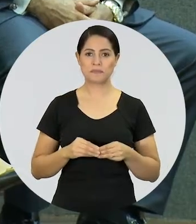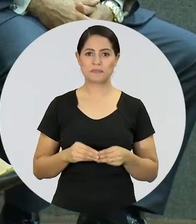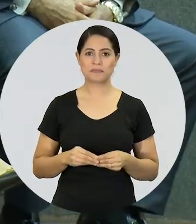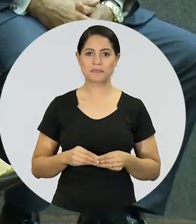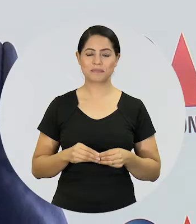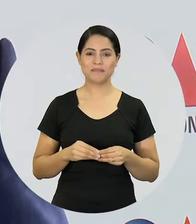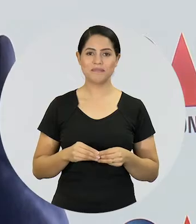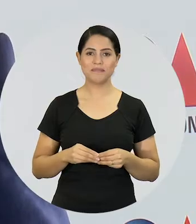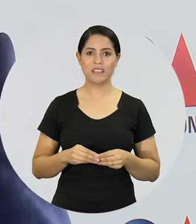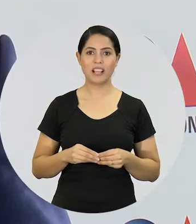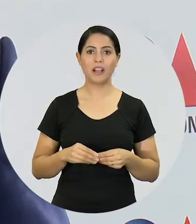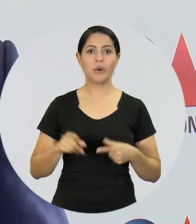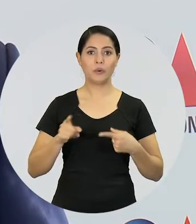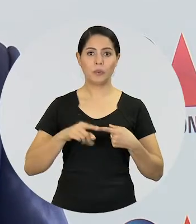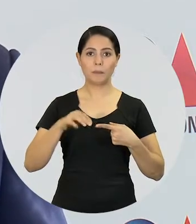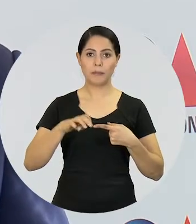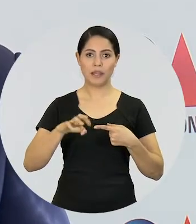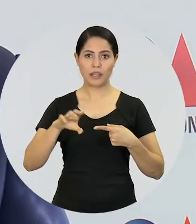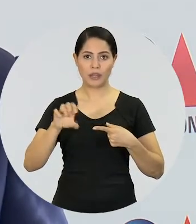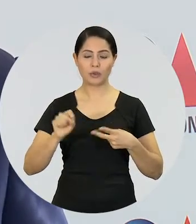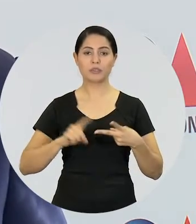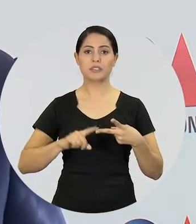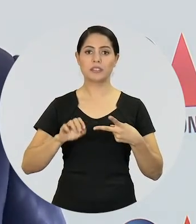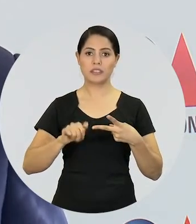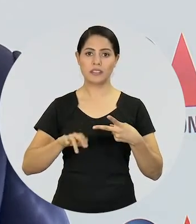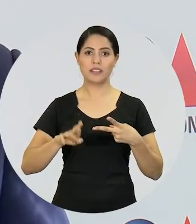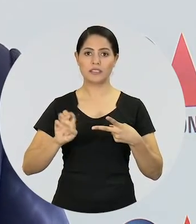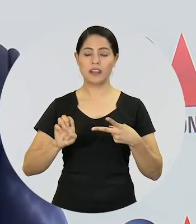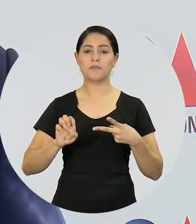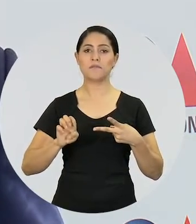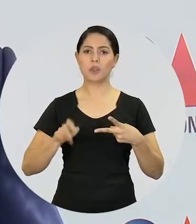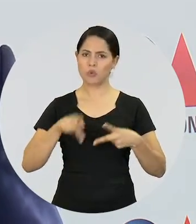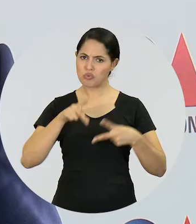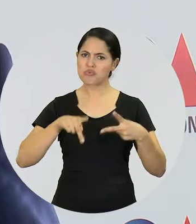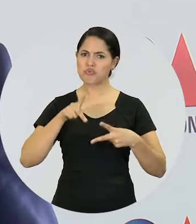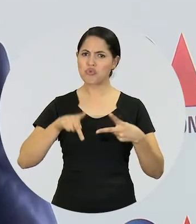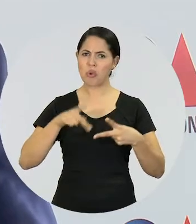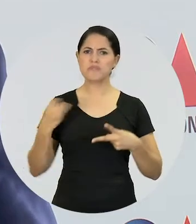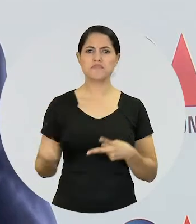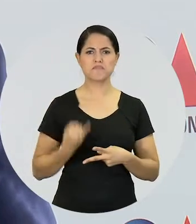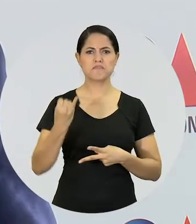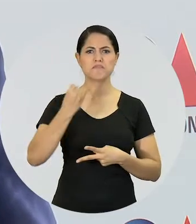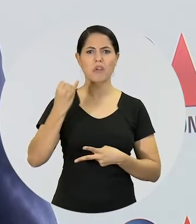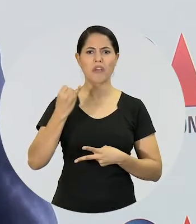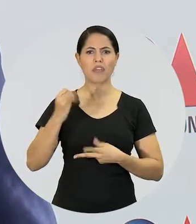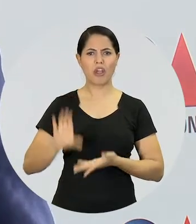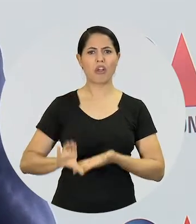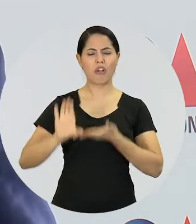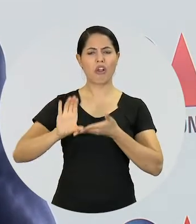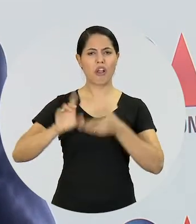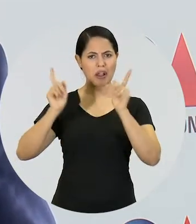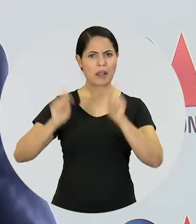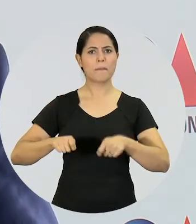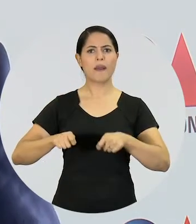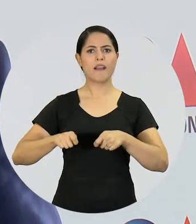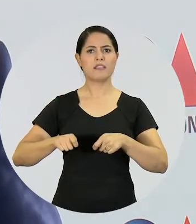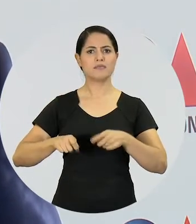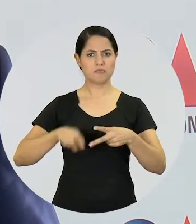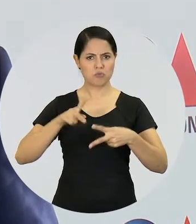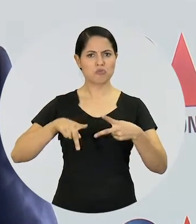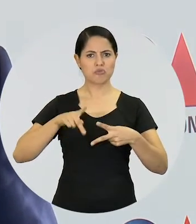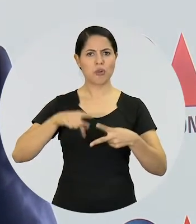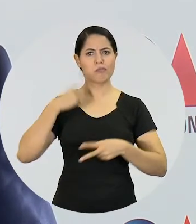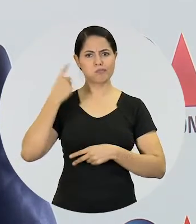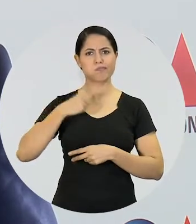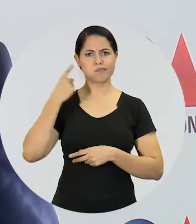Advogados do Brasil. Os doutores Marcos Vinícius Jardim e o doutor André Godinho, dois conselheiros da maior capacitação,